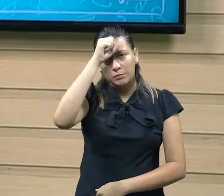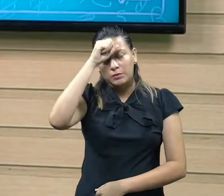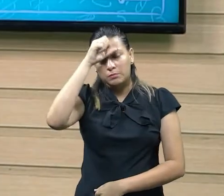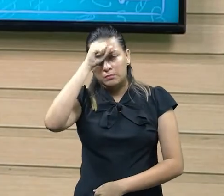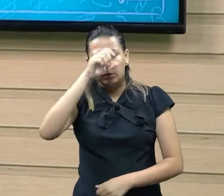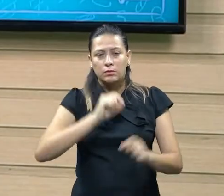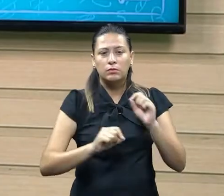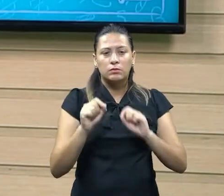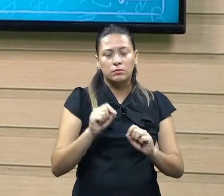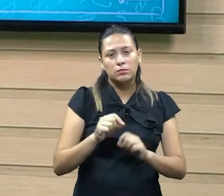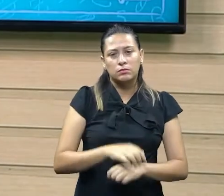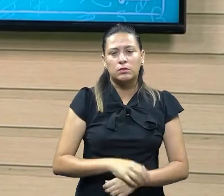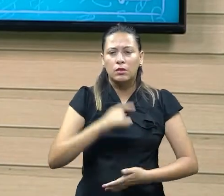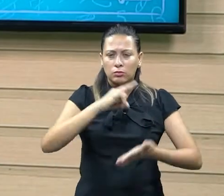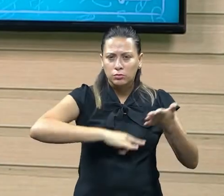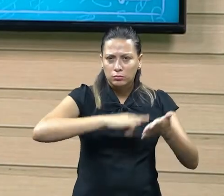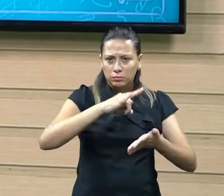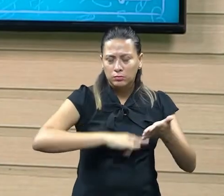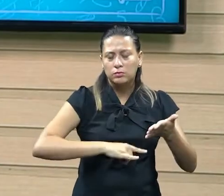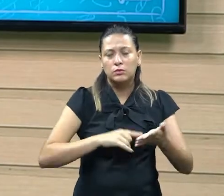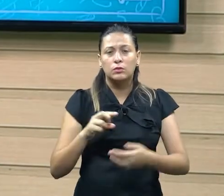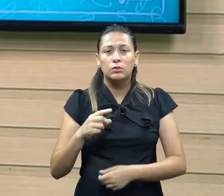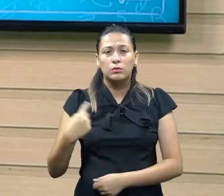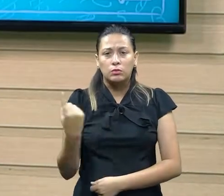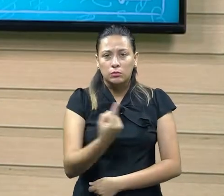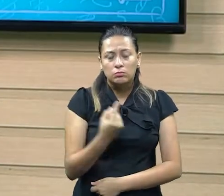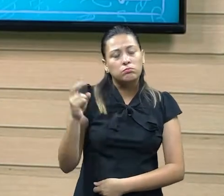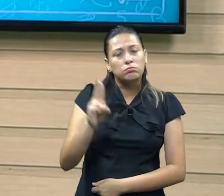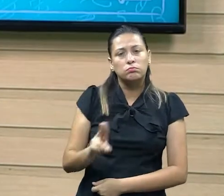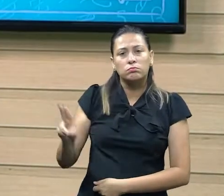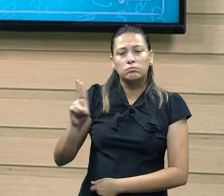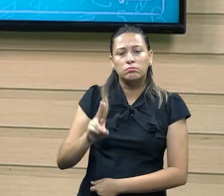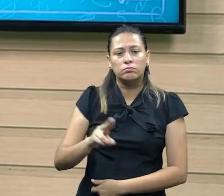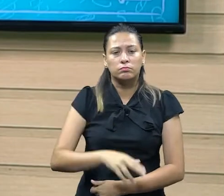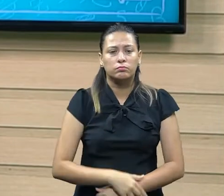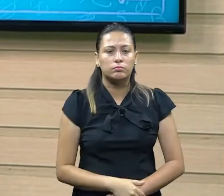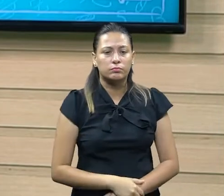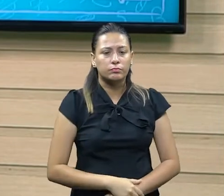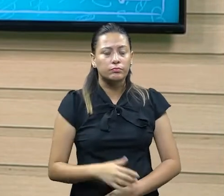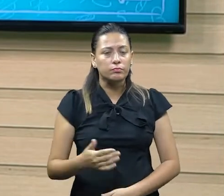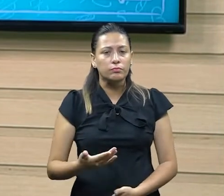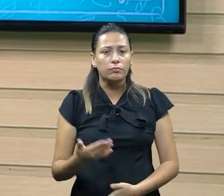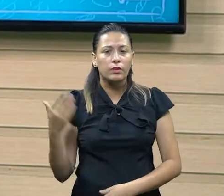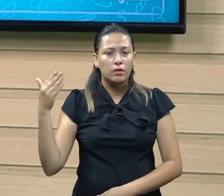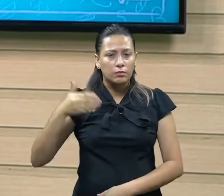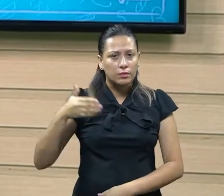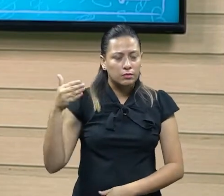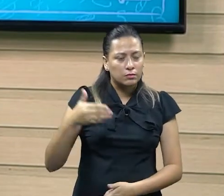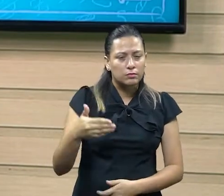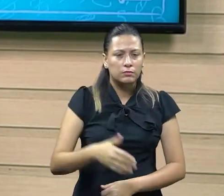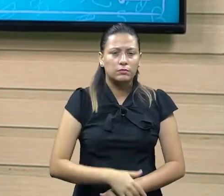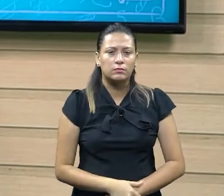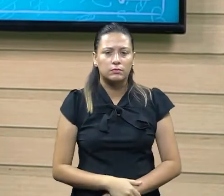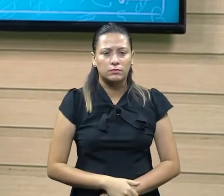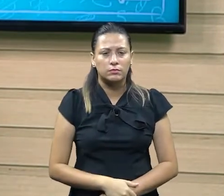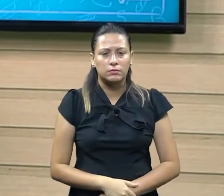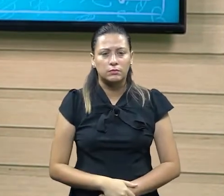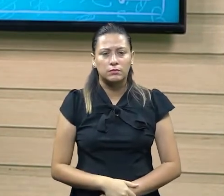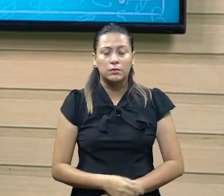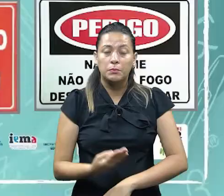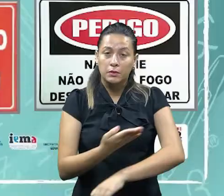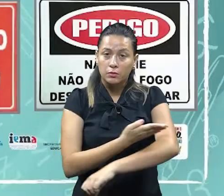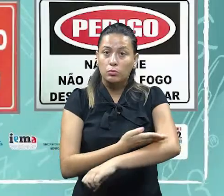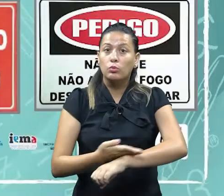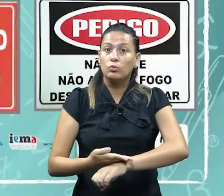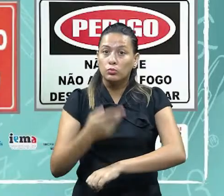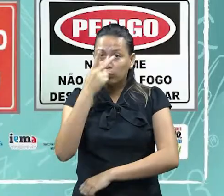as rotinas de trabalho, essas documentações que a gente utiliza e essa frequência que tem que ser um hábito do trabalhador.